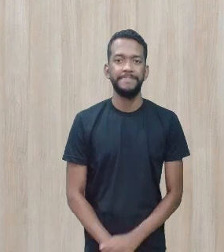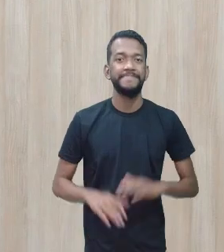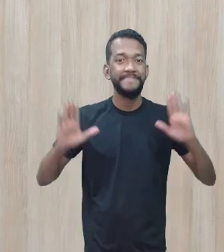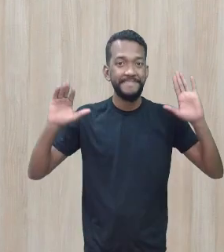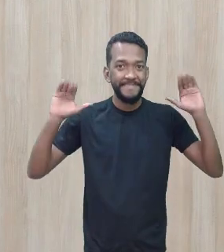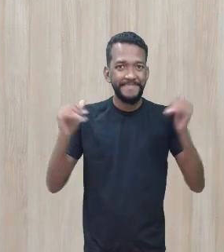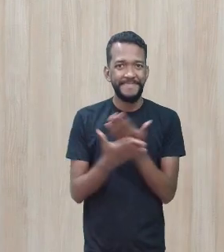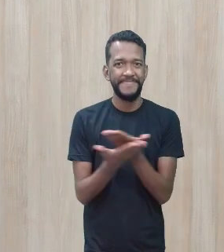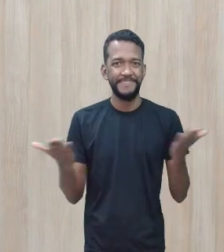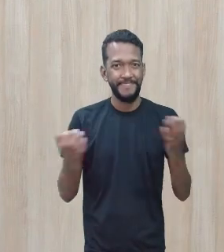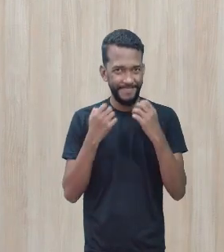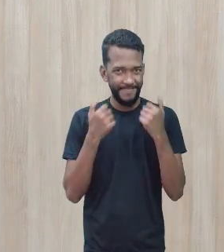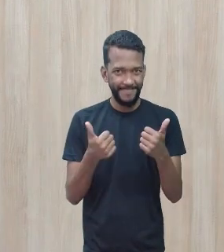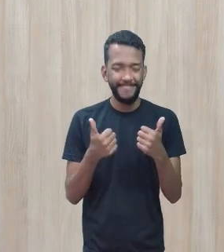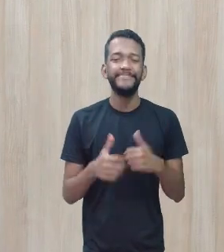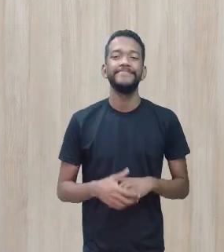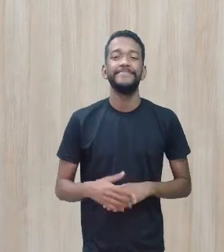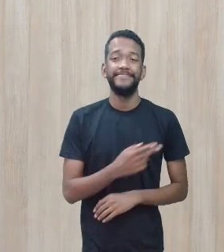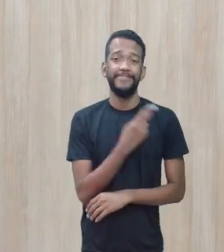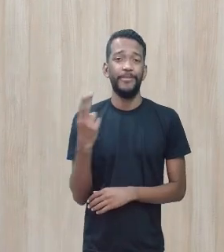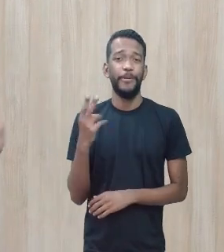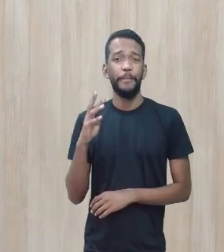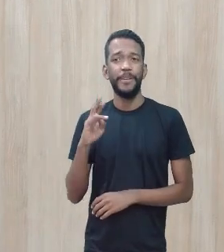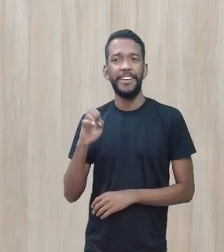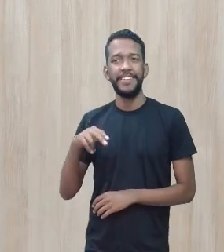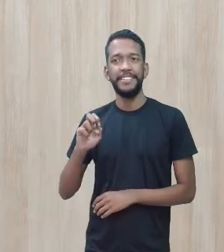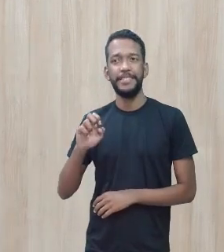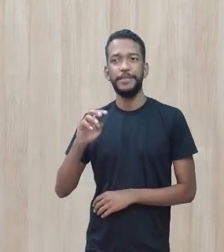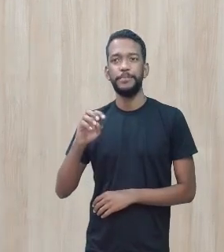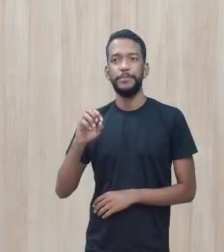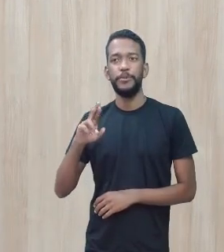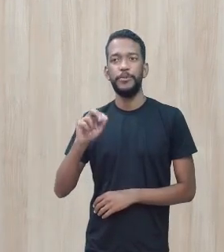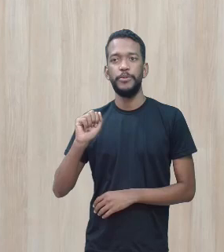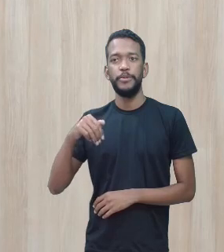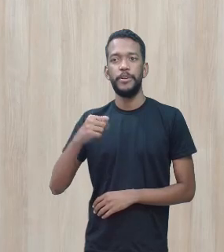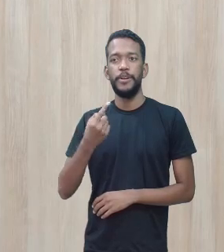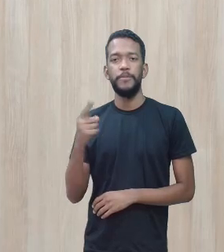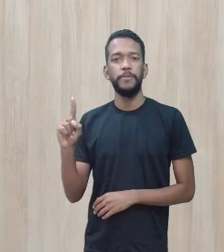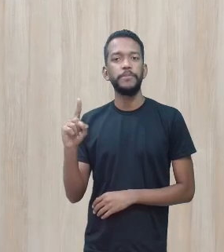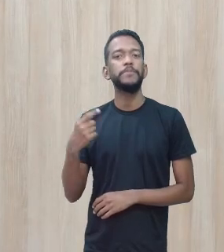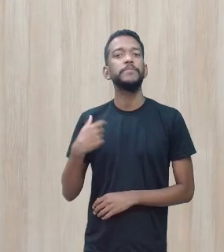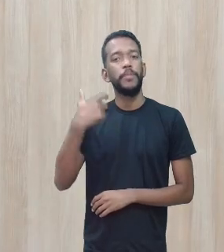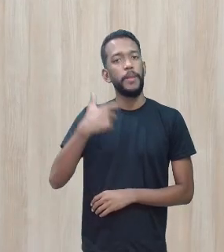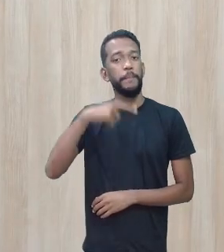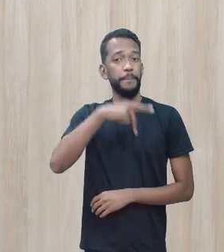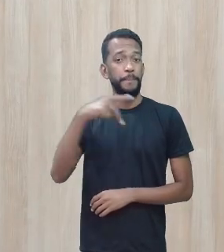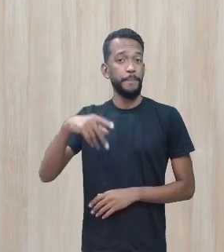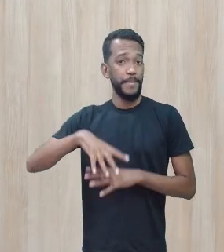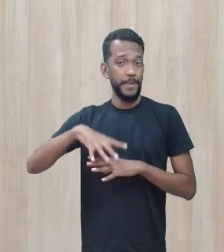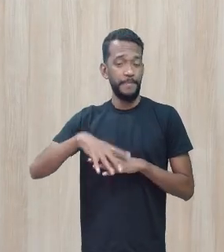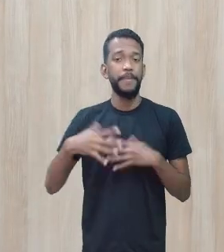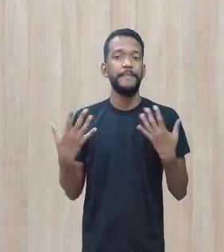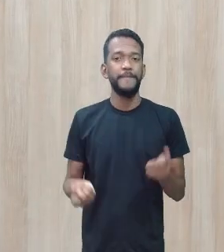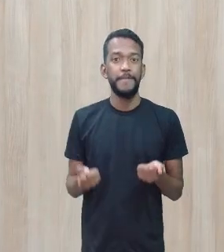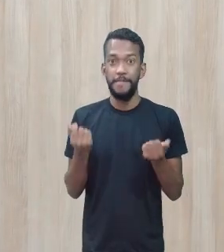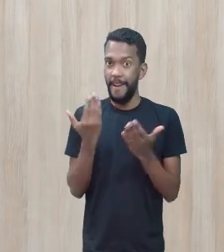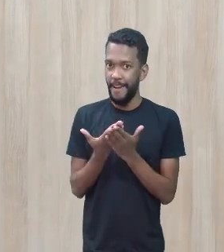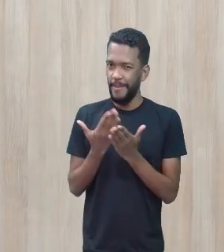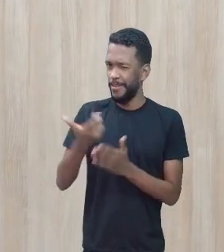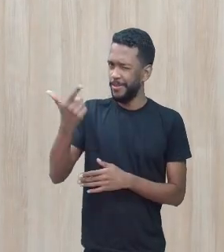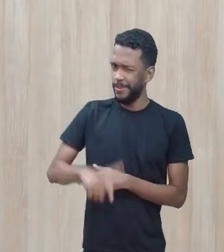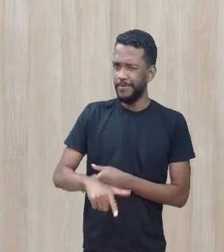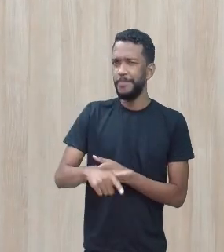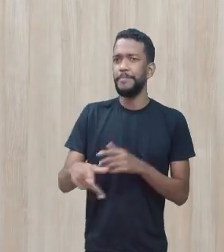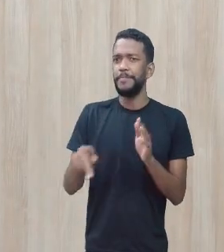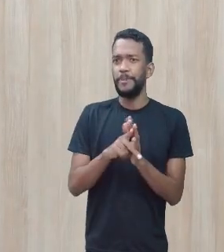Olá pessoal, tudo bem? Eu me chamo Briane Mourão, sou professora de matemática e estamos aqui para mais uma aula da rede.